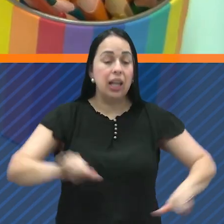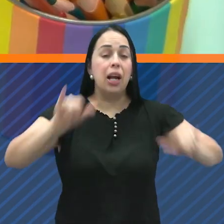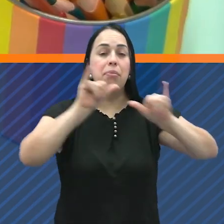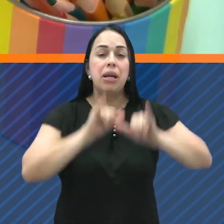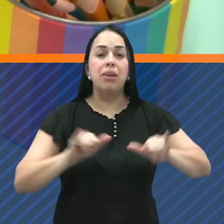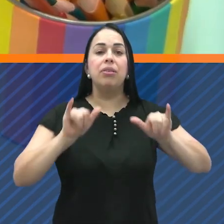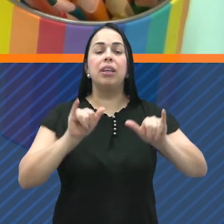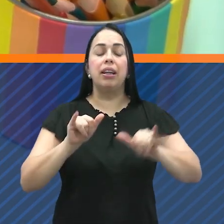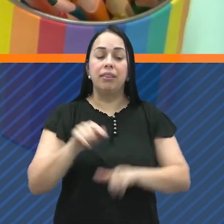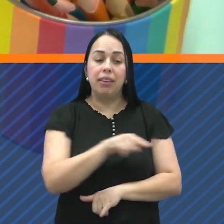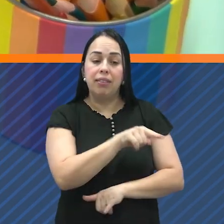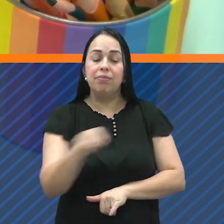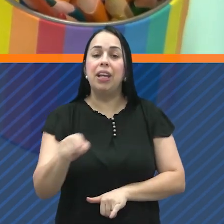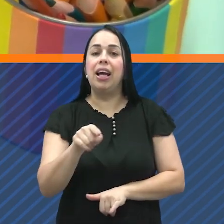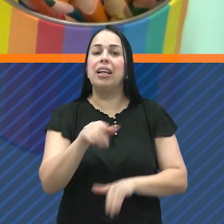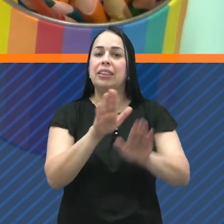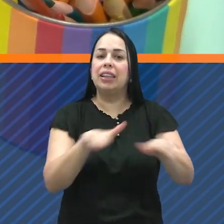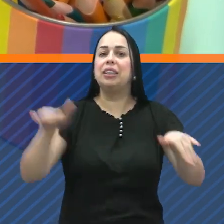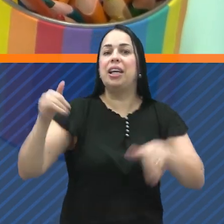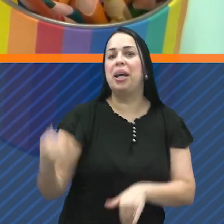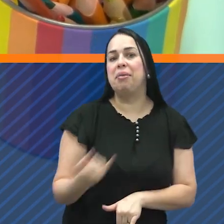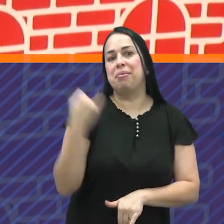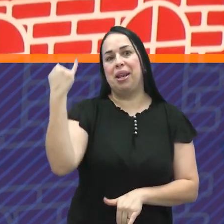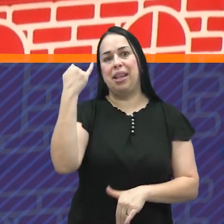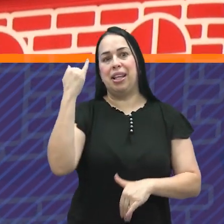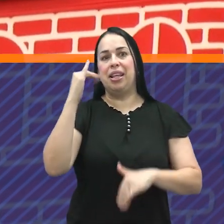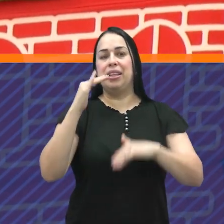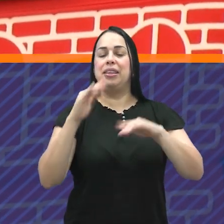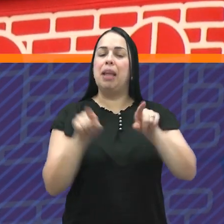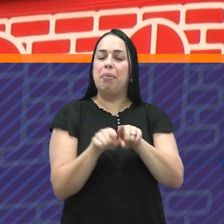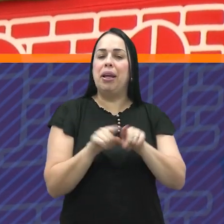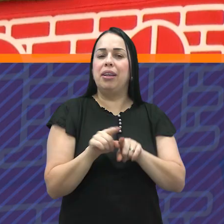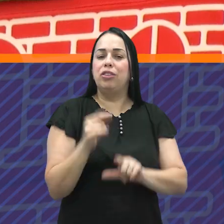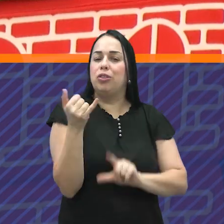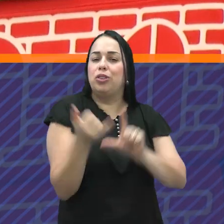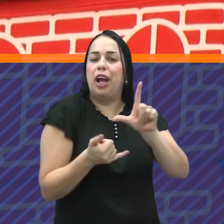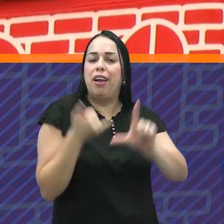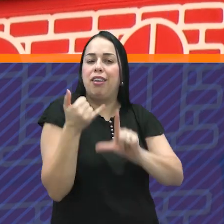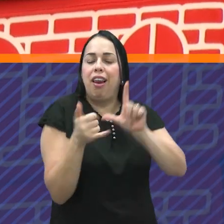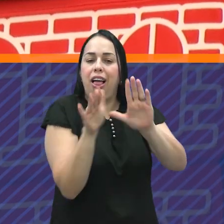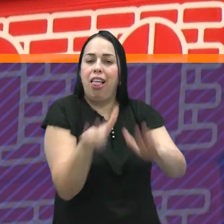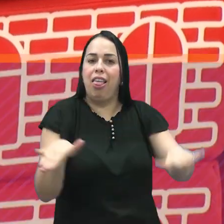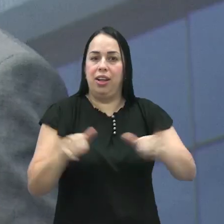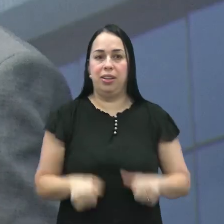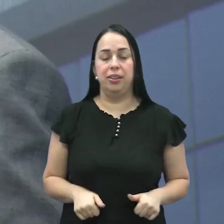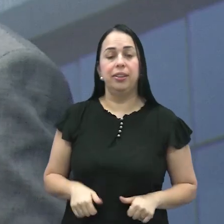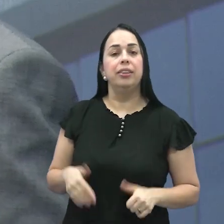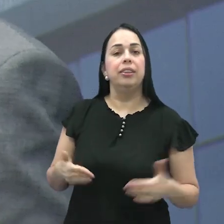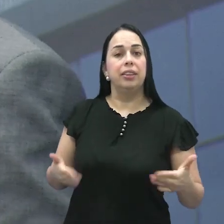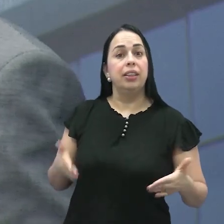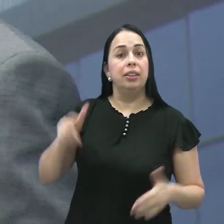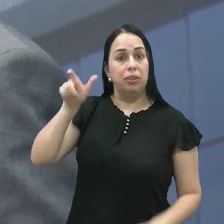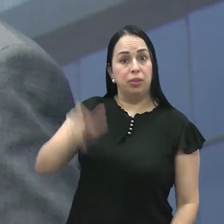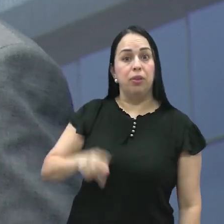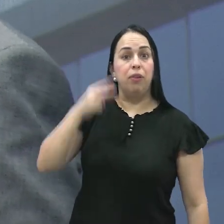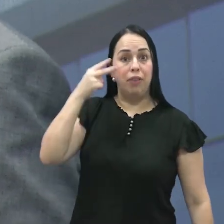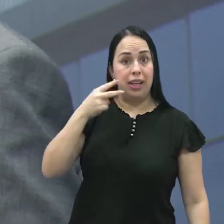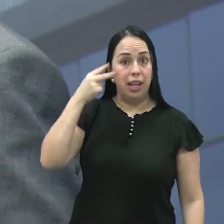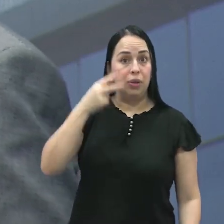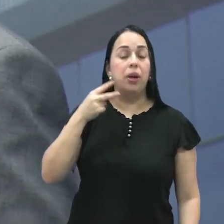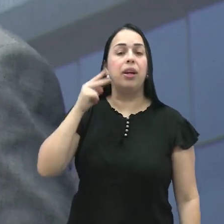campanha reforça a importância das brincadeiras e atividades lúdicas durante a infância. O vereador